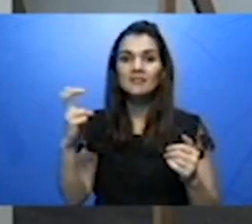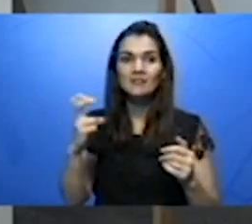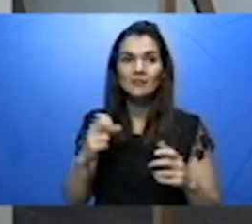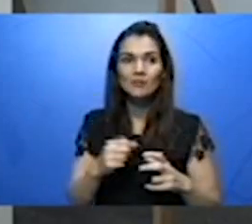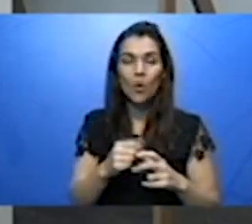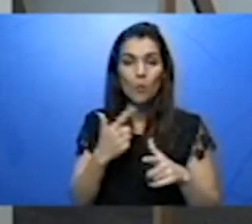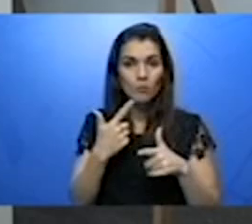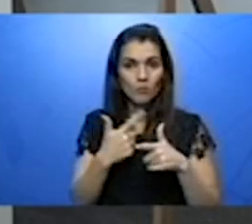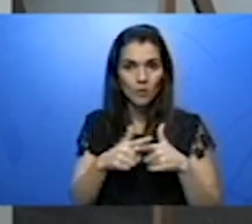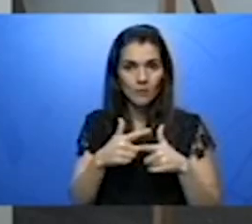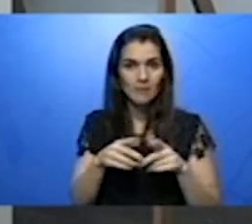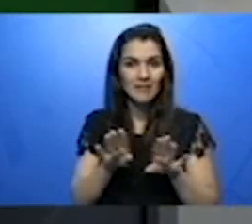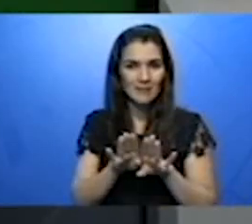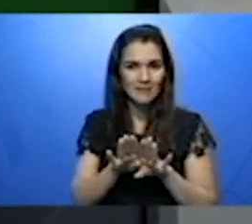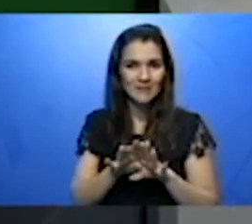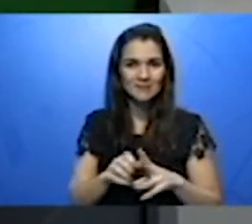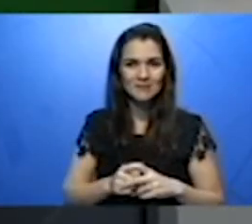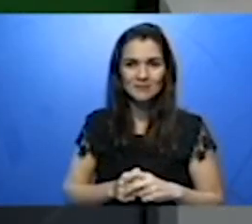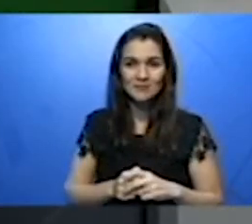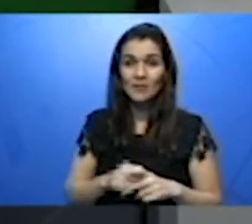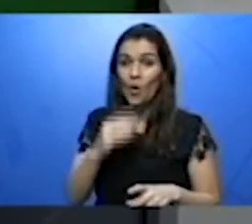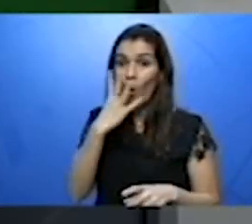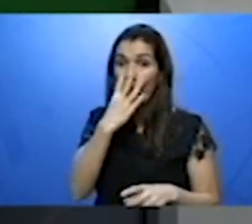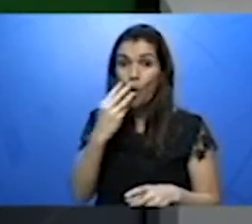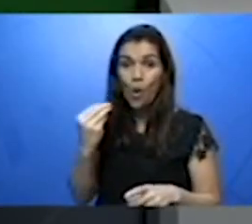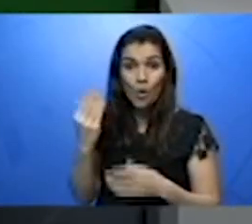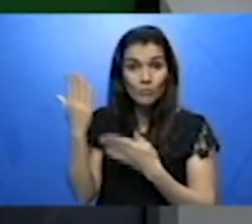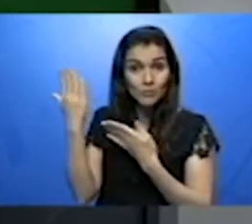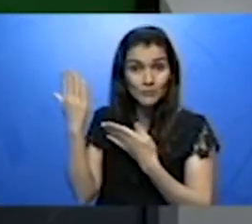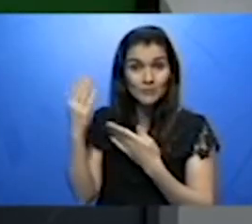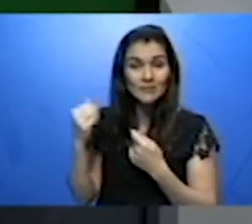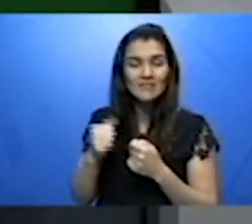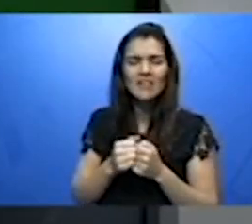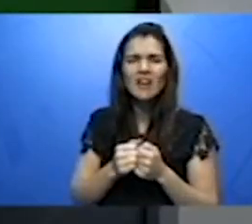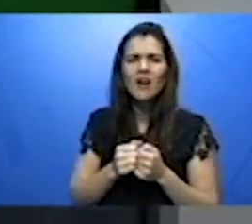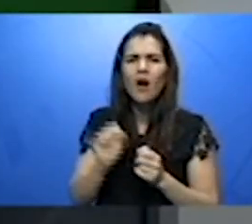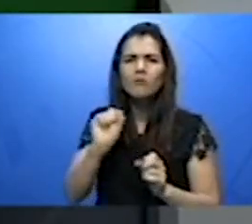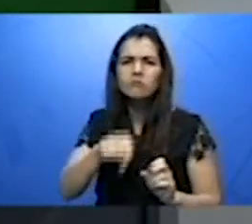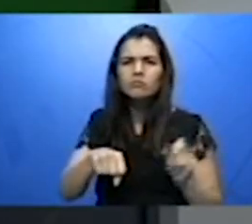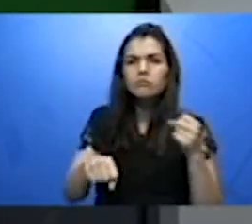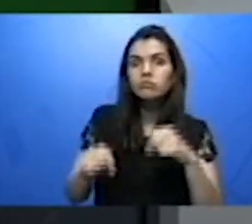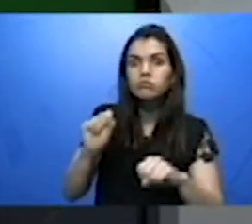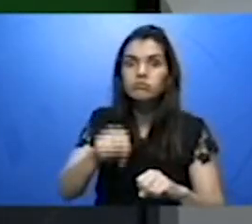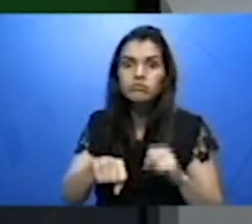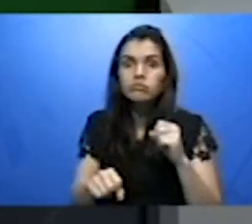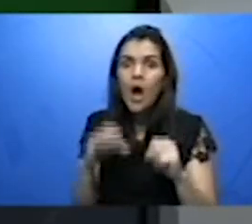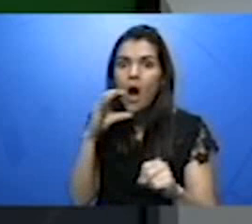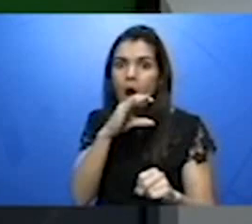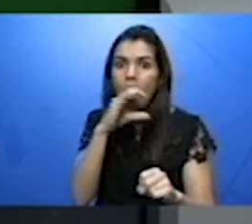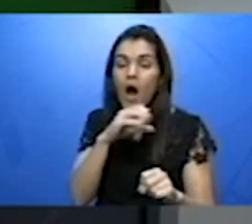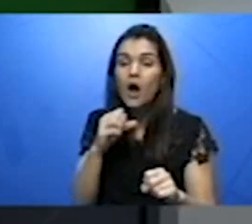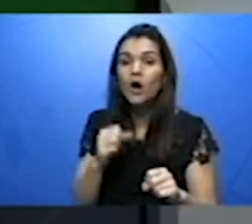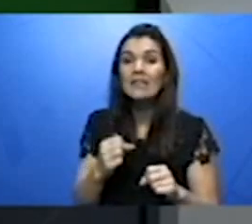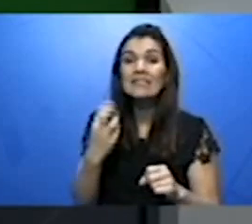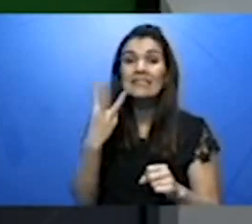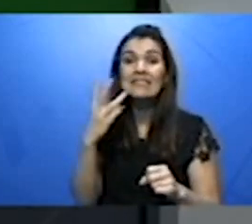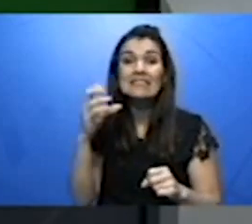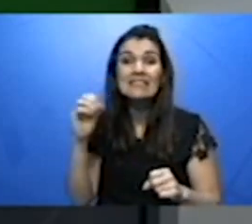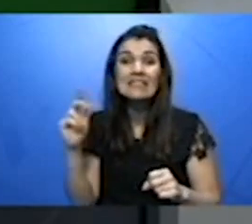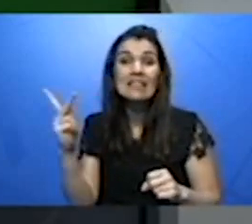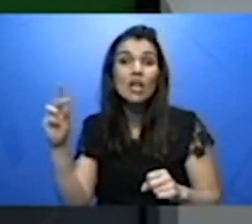probleminha também e o lobo-guará consegue percorrer 30 km em uma noite